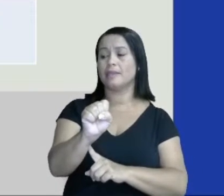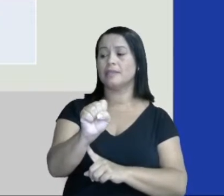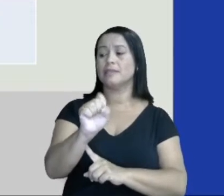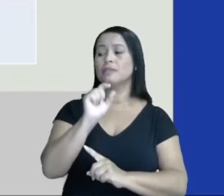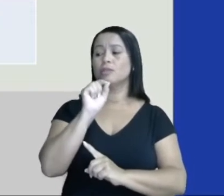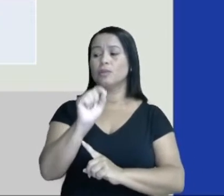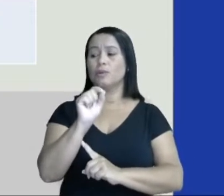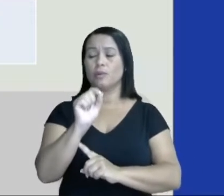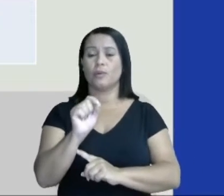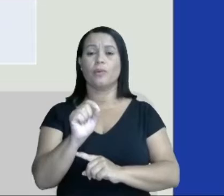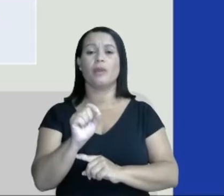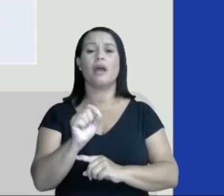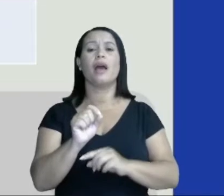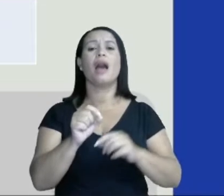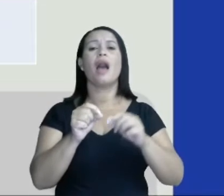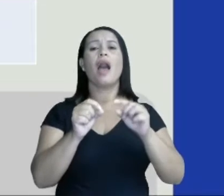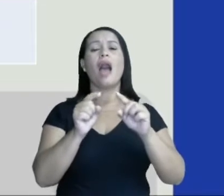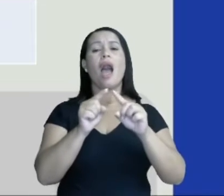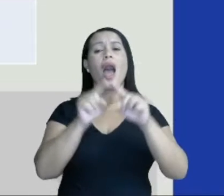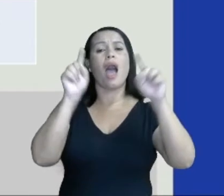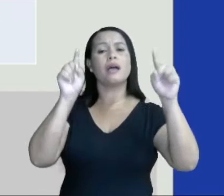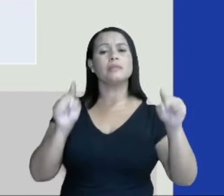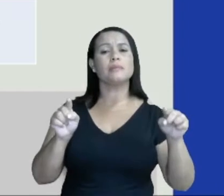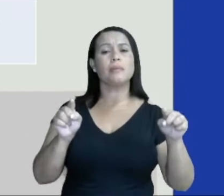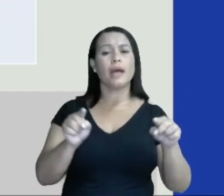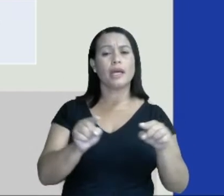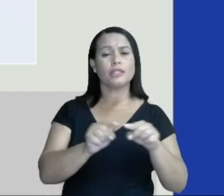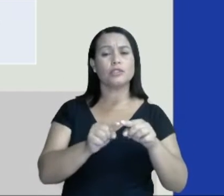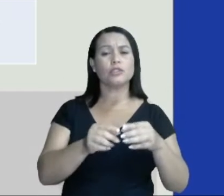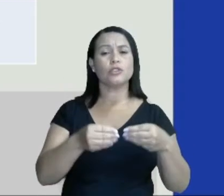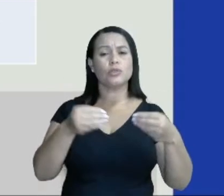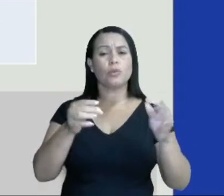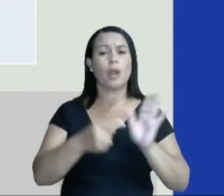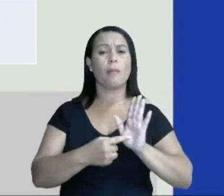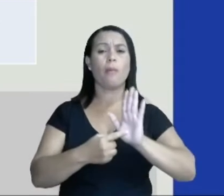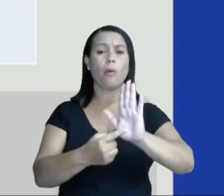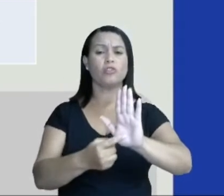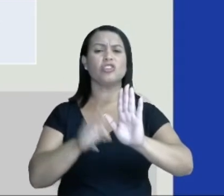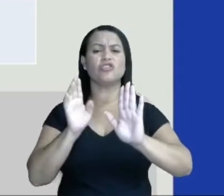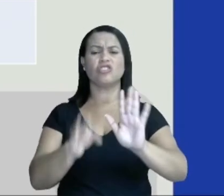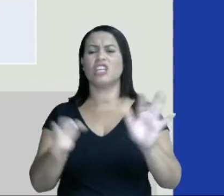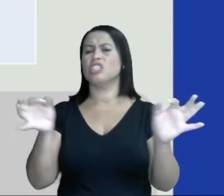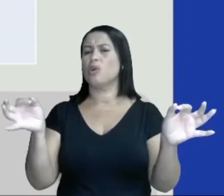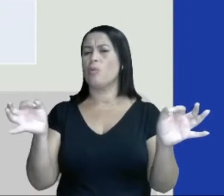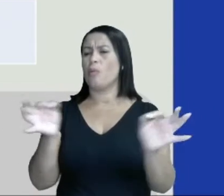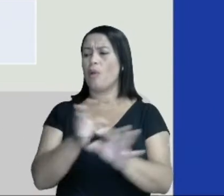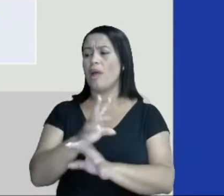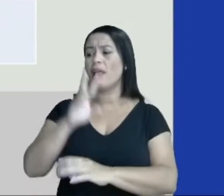estão listas. As partituras estão prontas. Lembra que eu já tinha falado aqui uma vez que listo em espanhol é